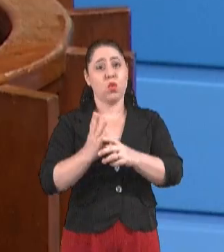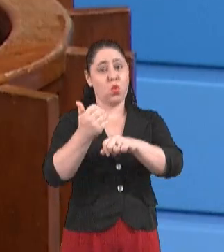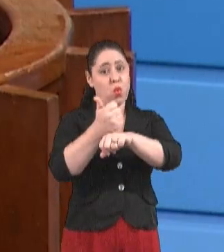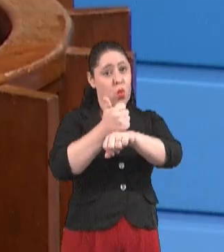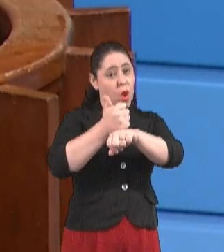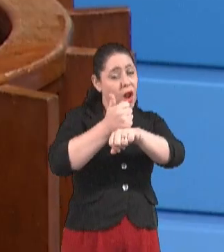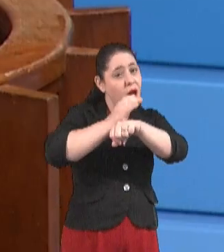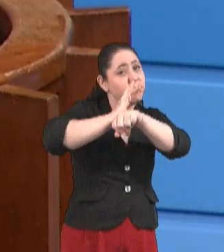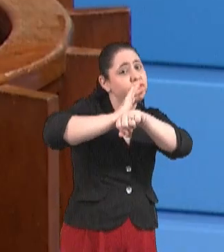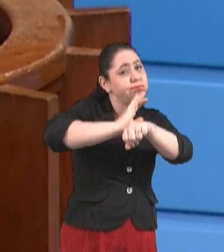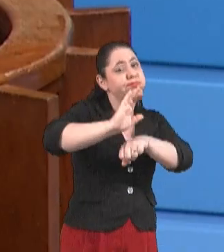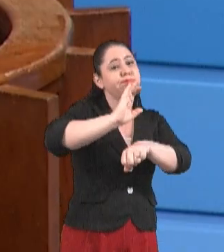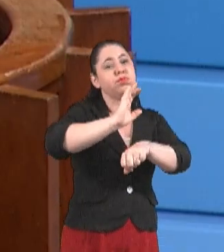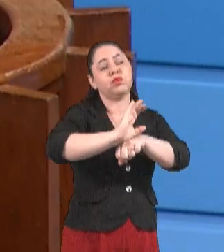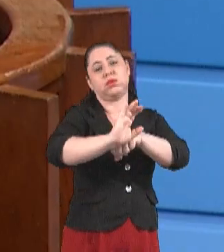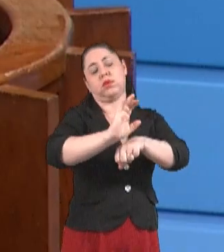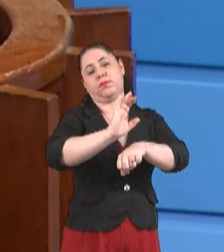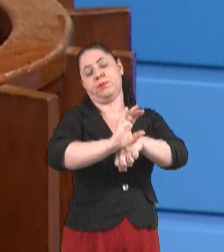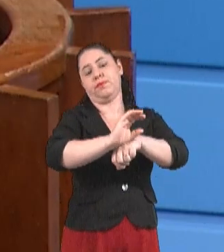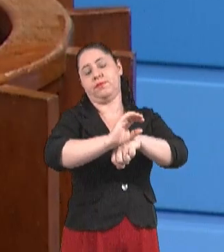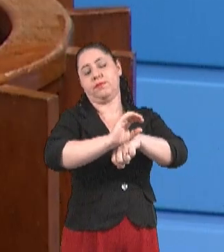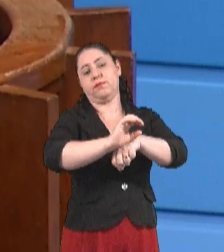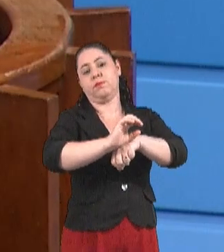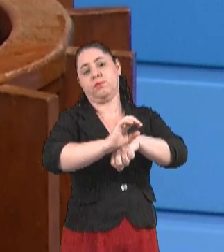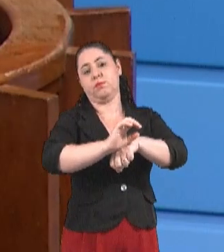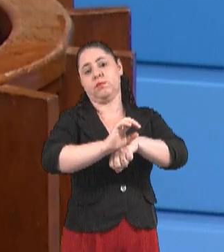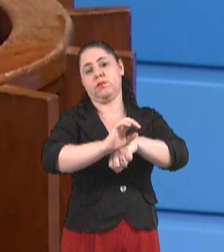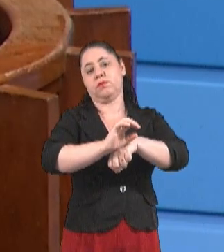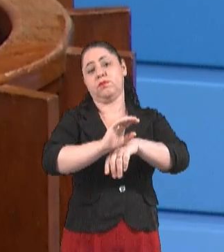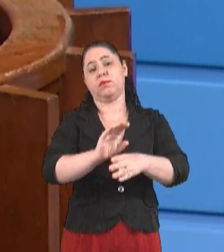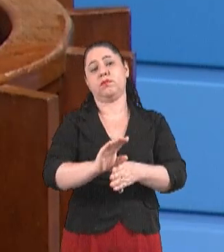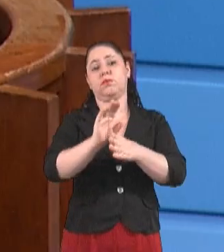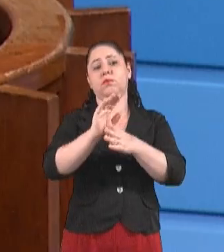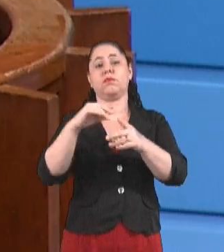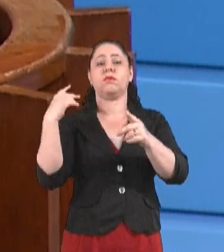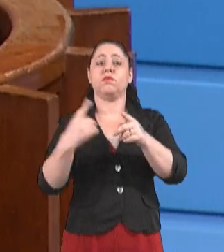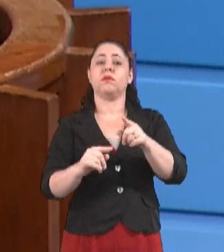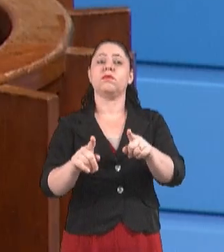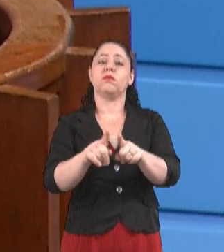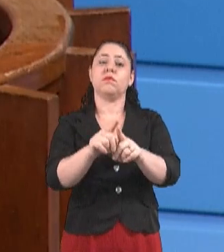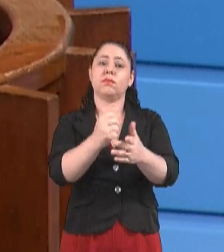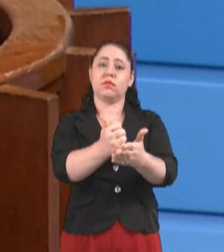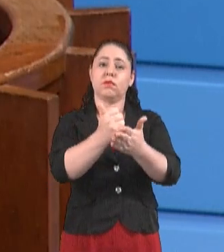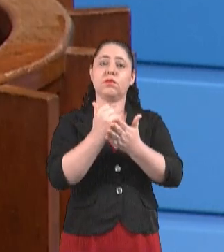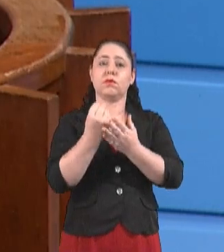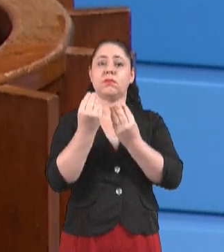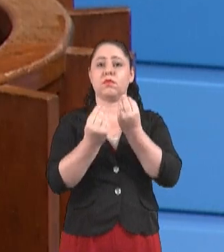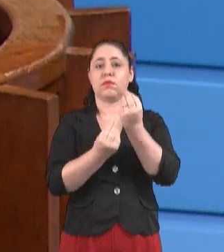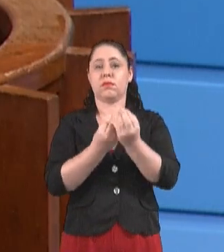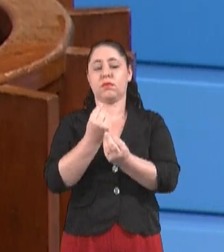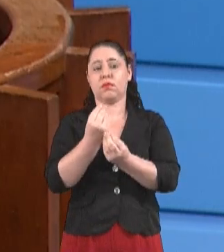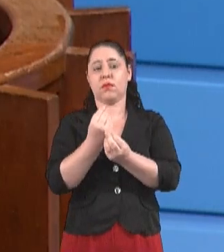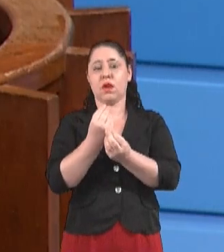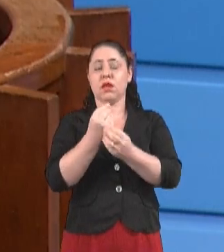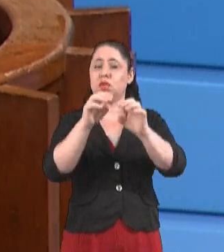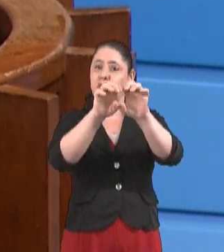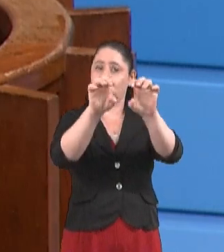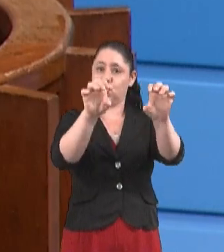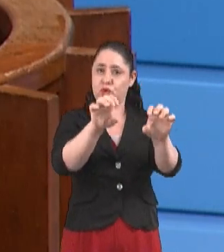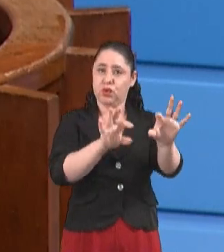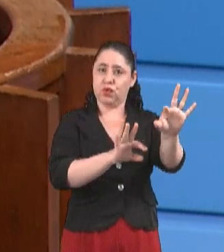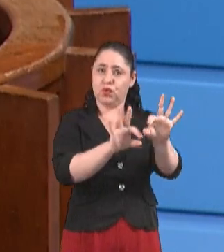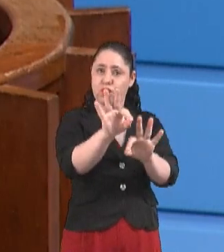Qualificando os nossos conselheiros tutelares, mas além disso, trazer condições, trazer